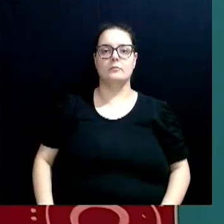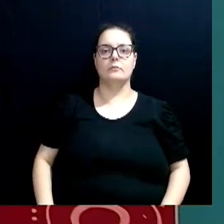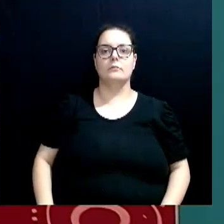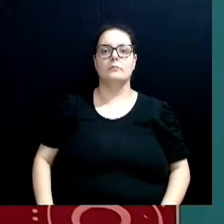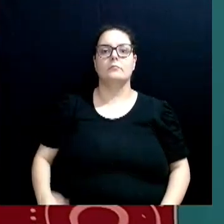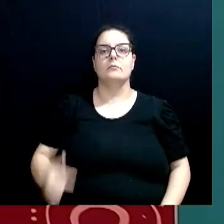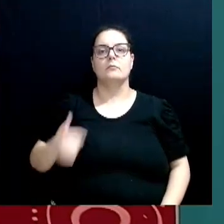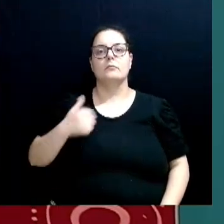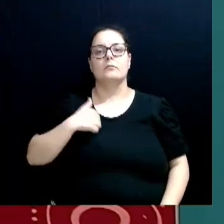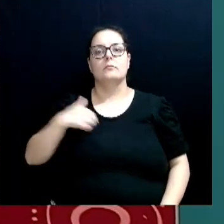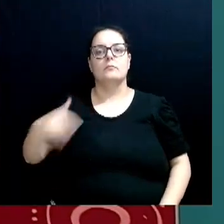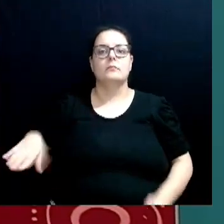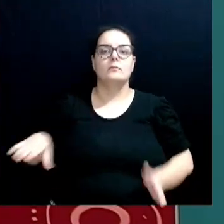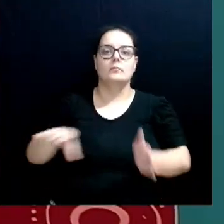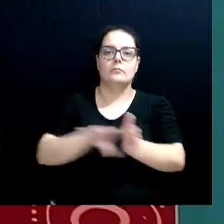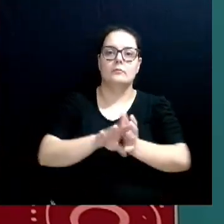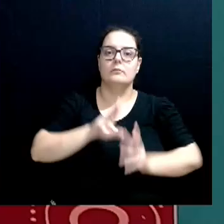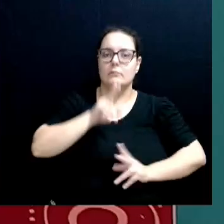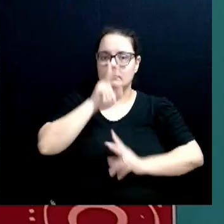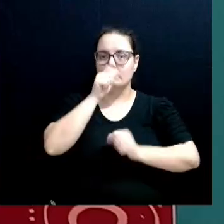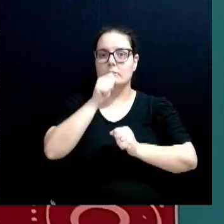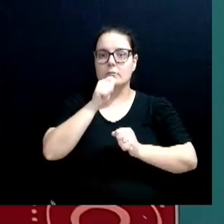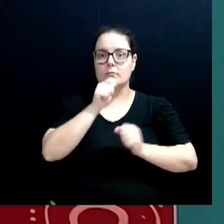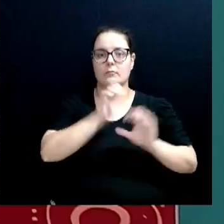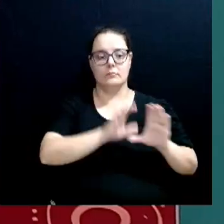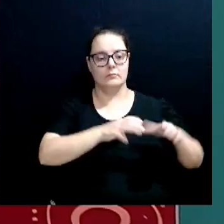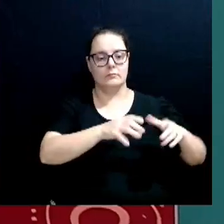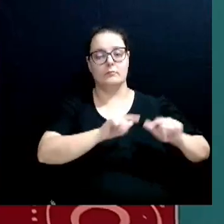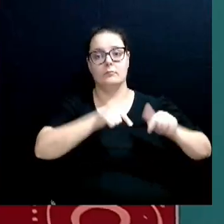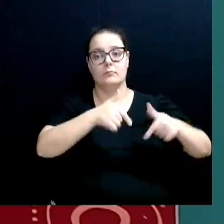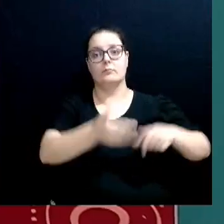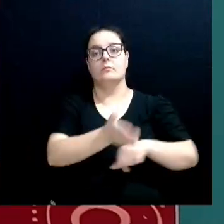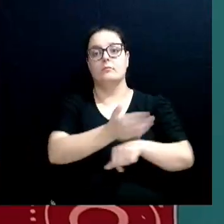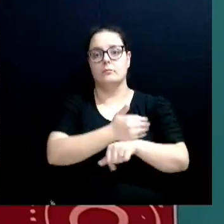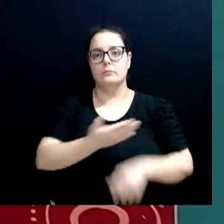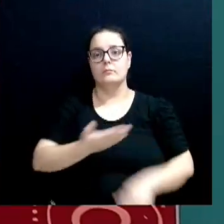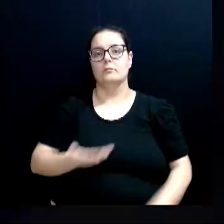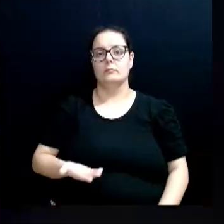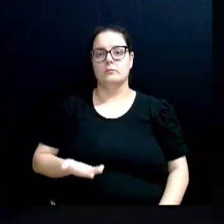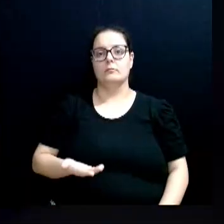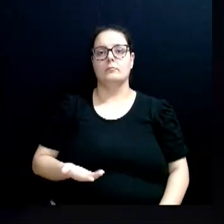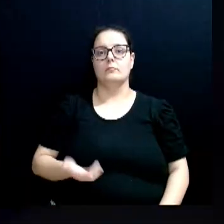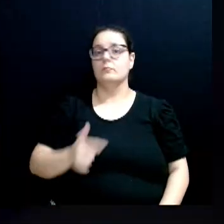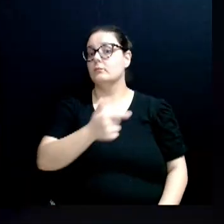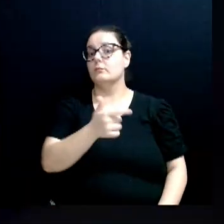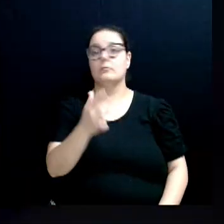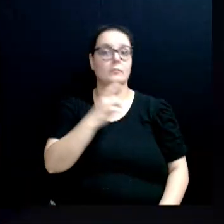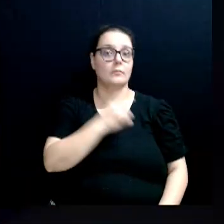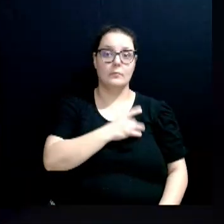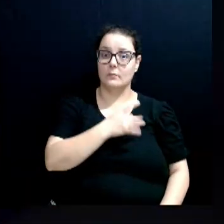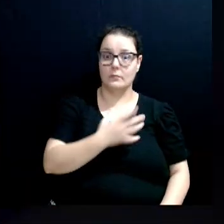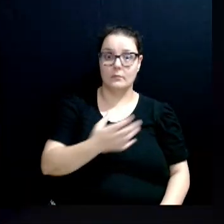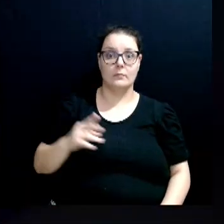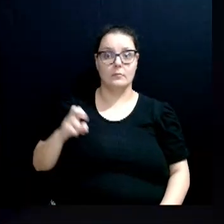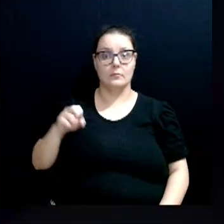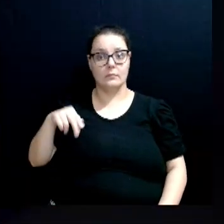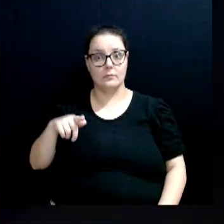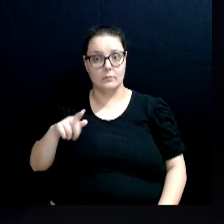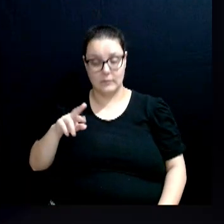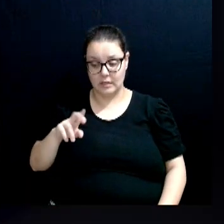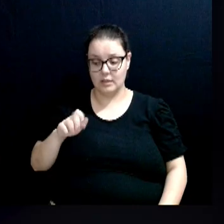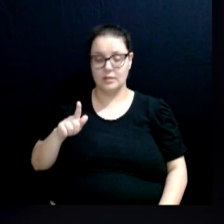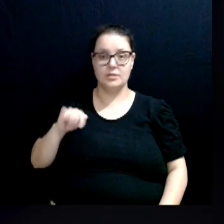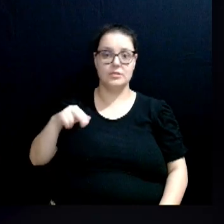fortalecida pela luta desse povo, desse pessoal, sem medo, Reginaldo Bispo.